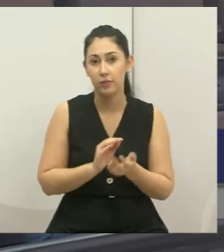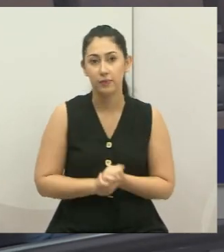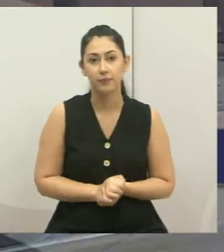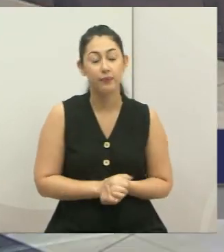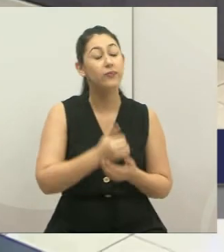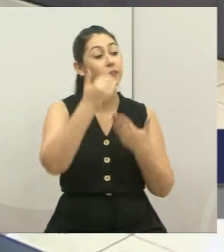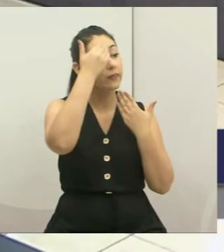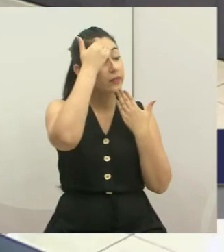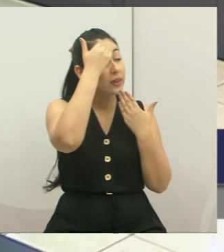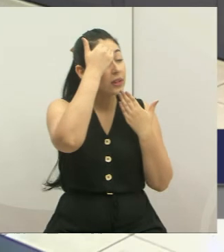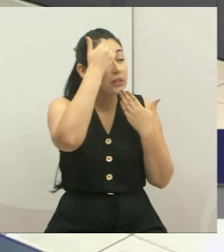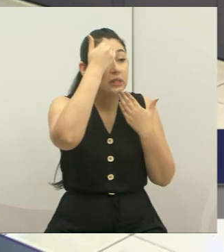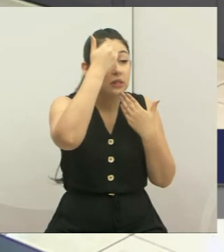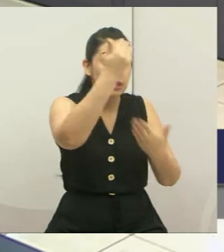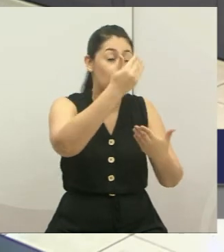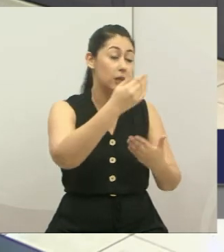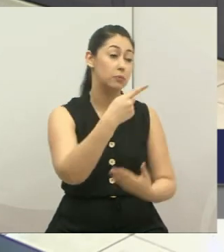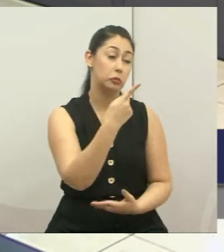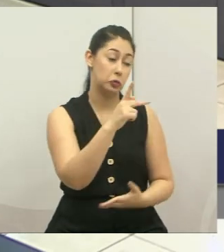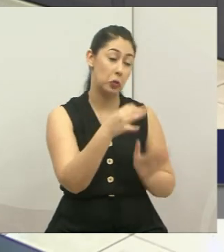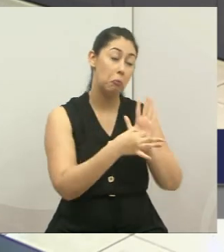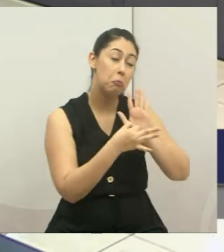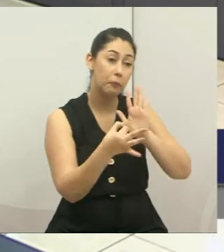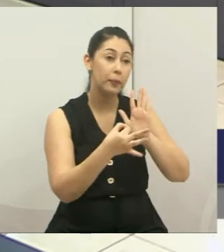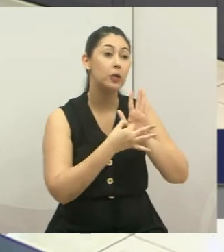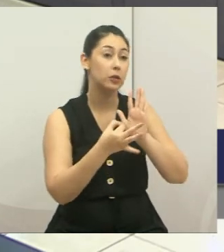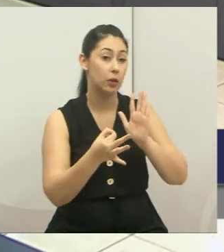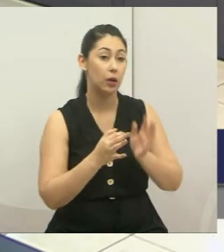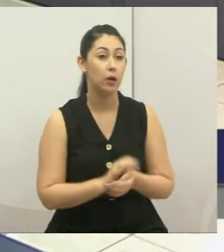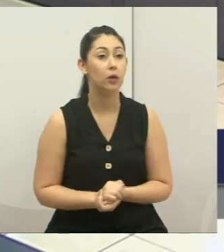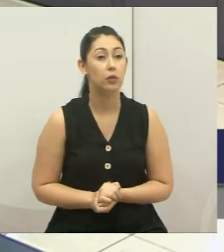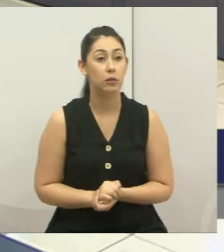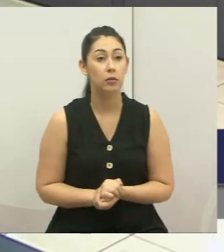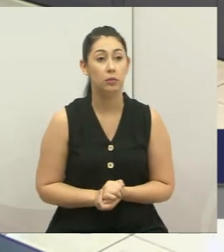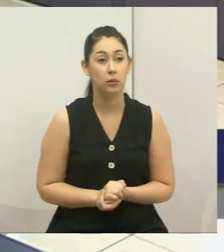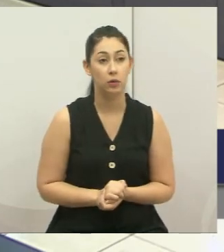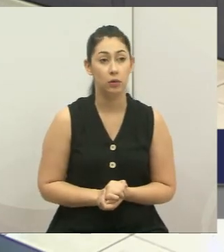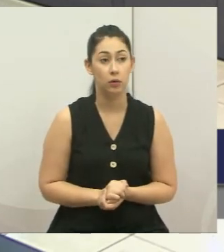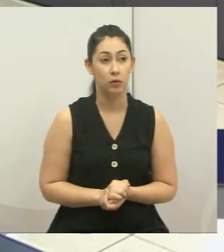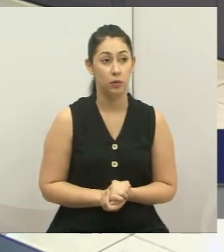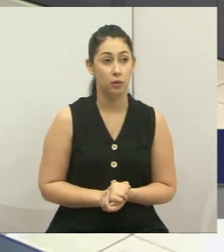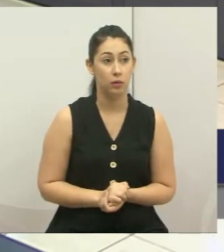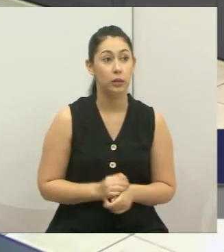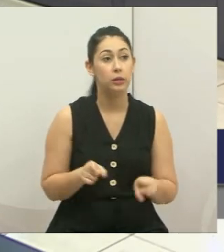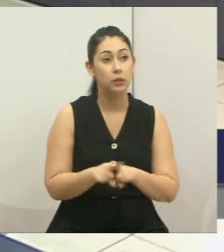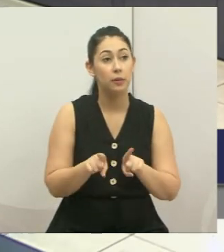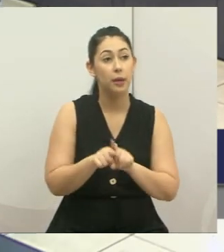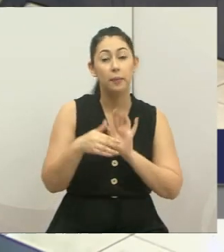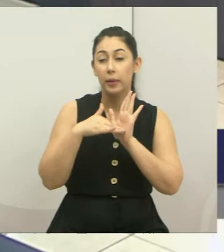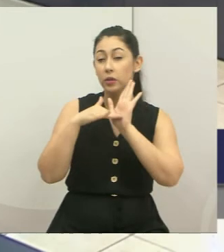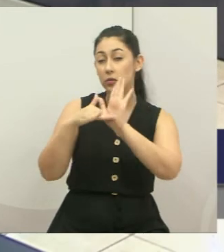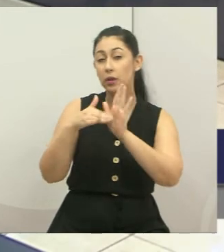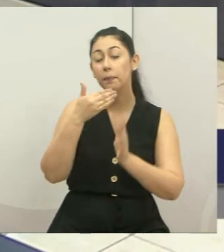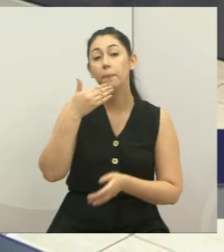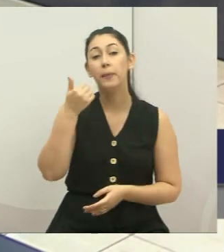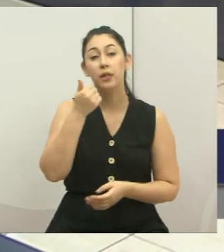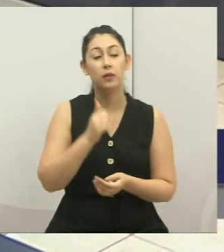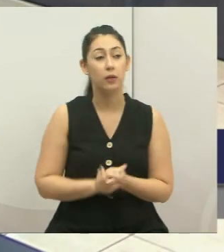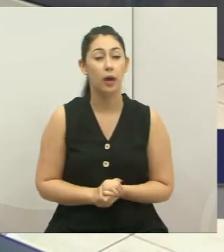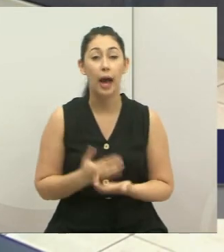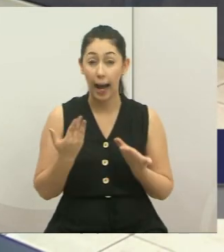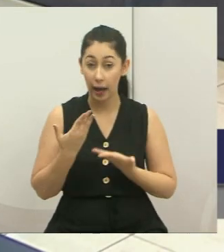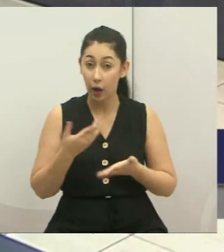Agradecemos muito as suas indicações para a melhoria das próximas consultas.